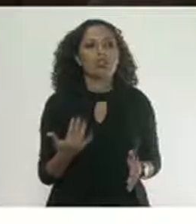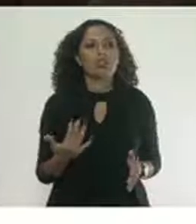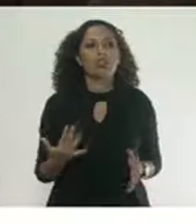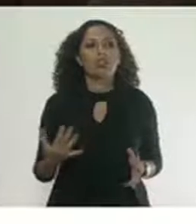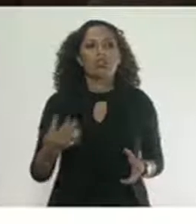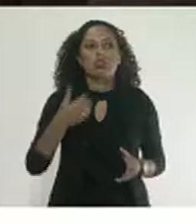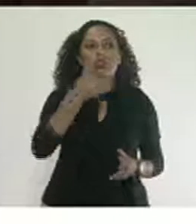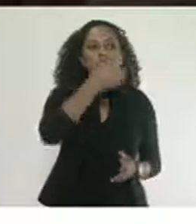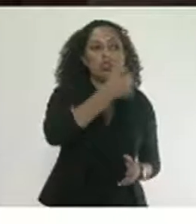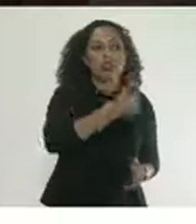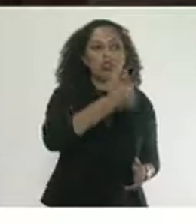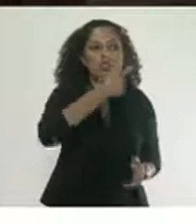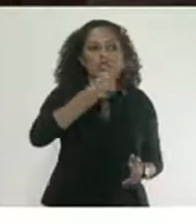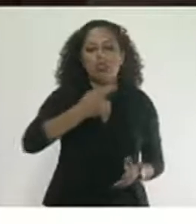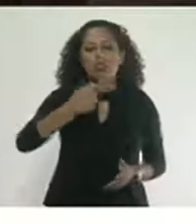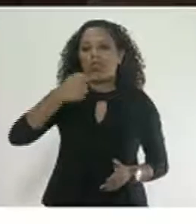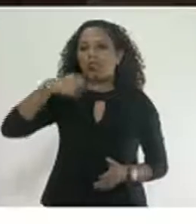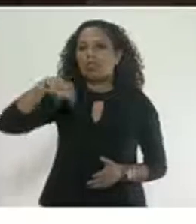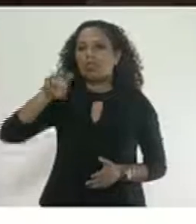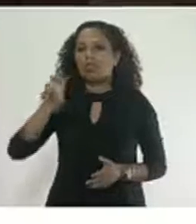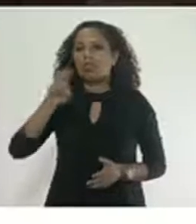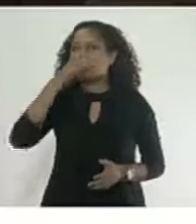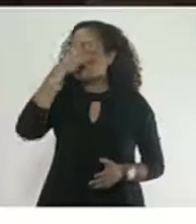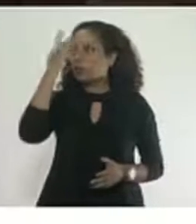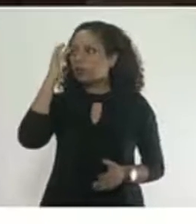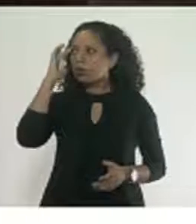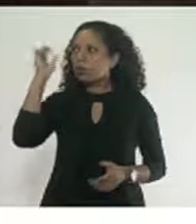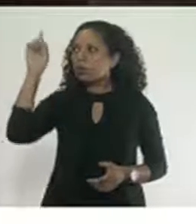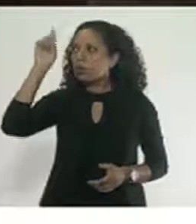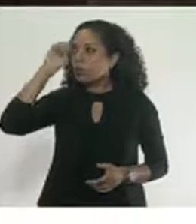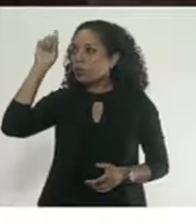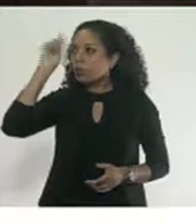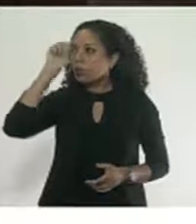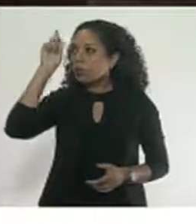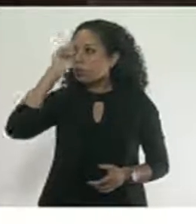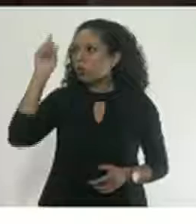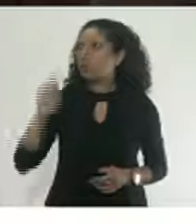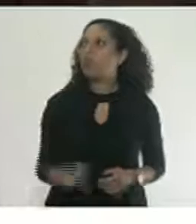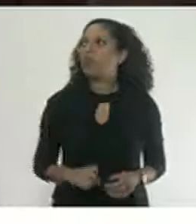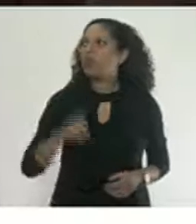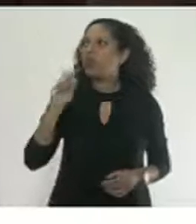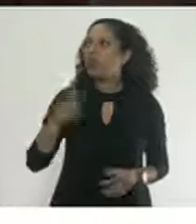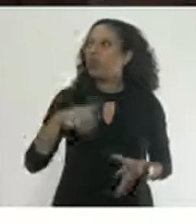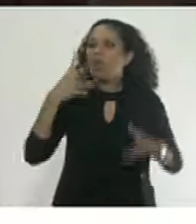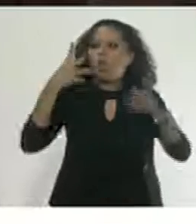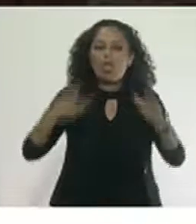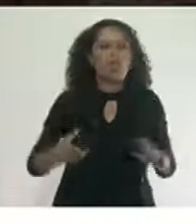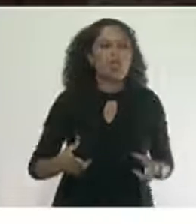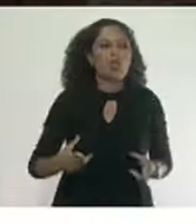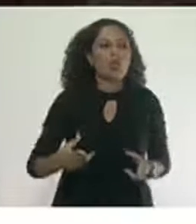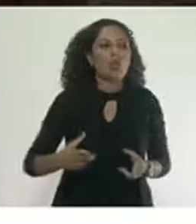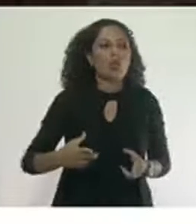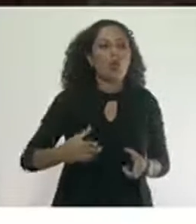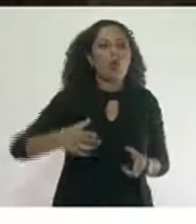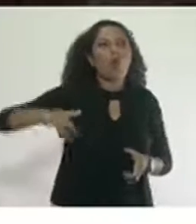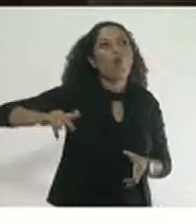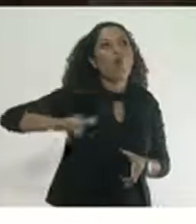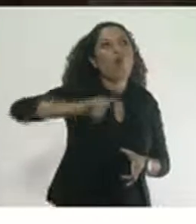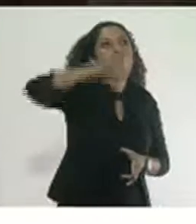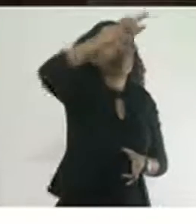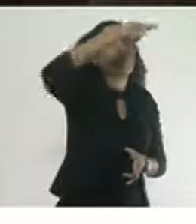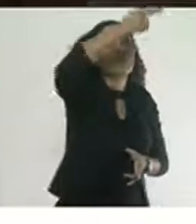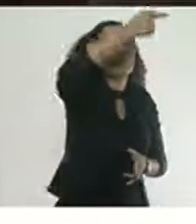intencionais 175 pessoas por dia. Isso é como se fosse um Boeing